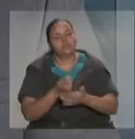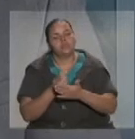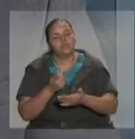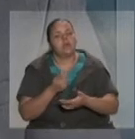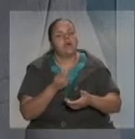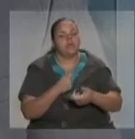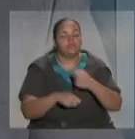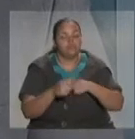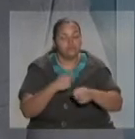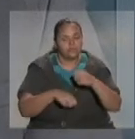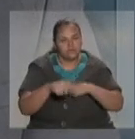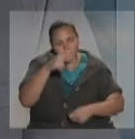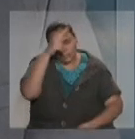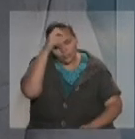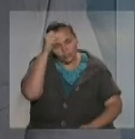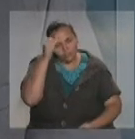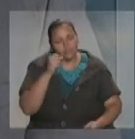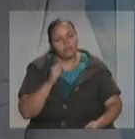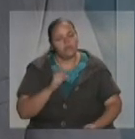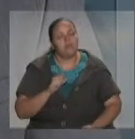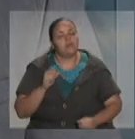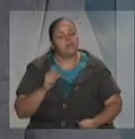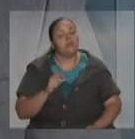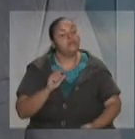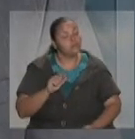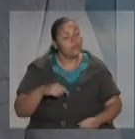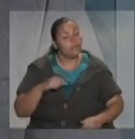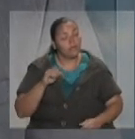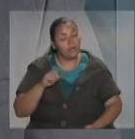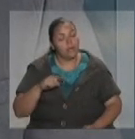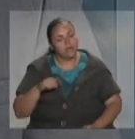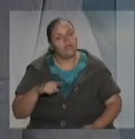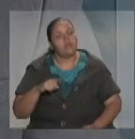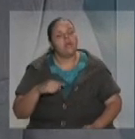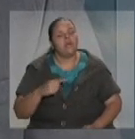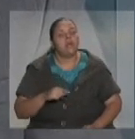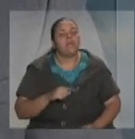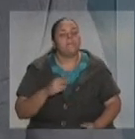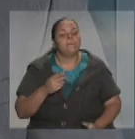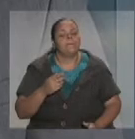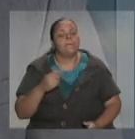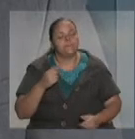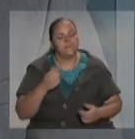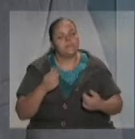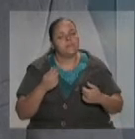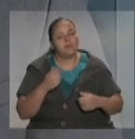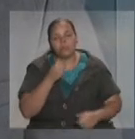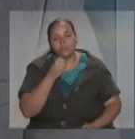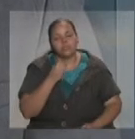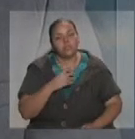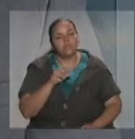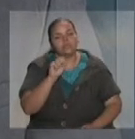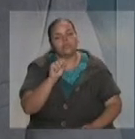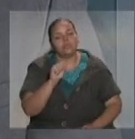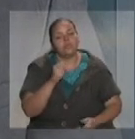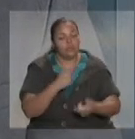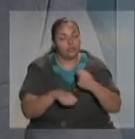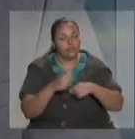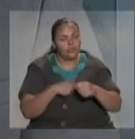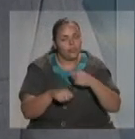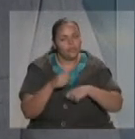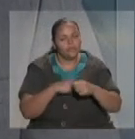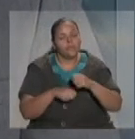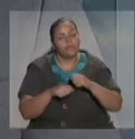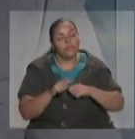no mercado da administração pública. Então, isso é uma prática sustentável no